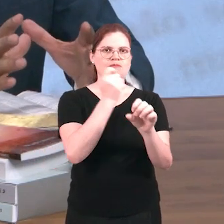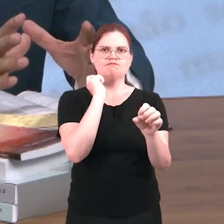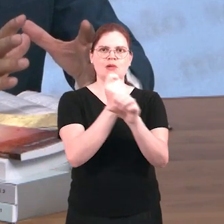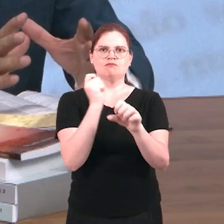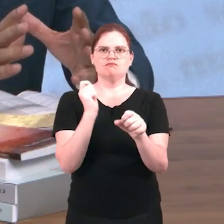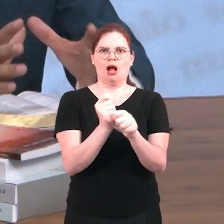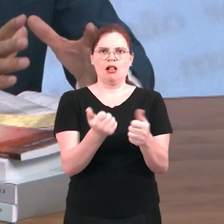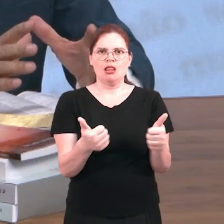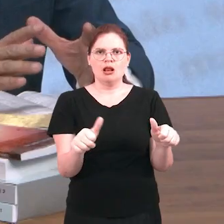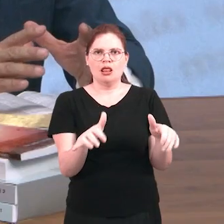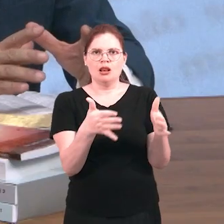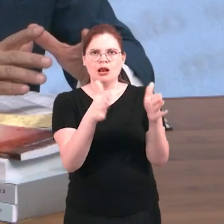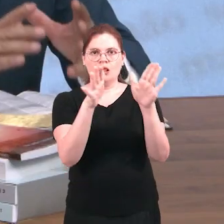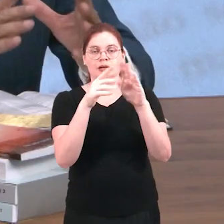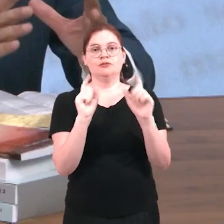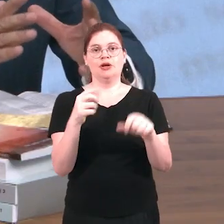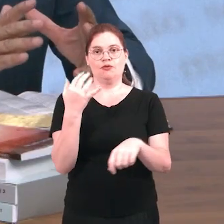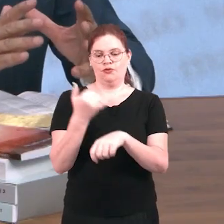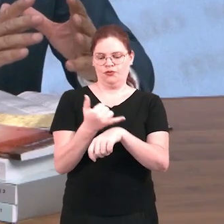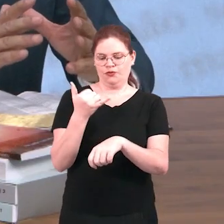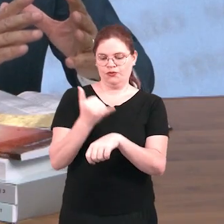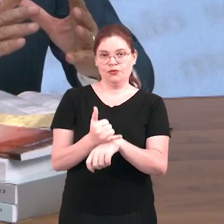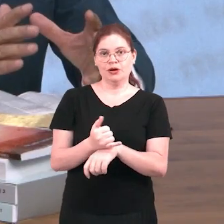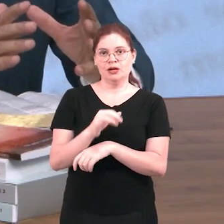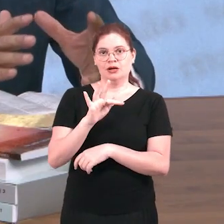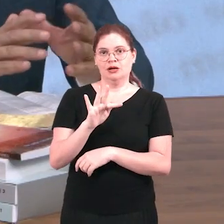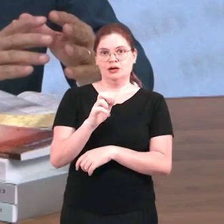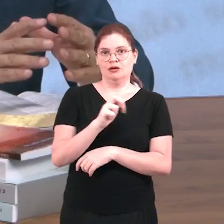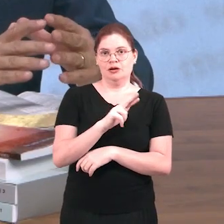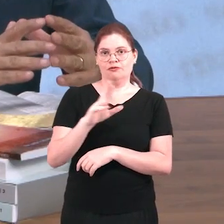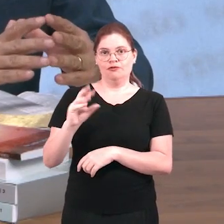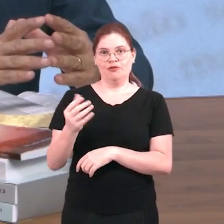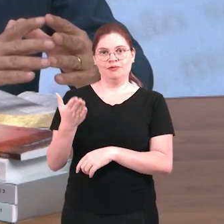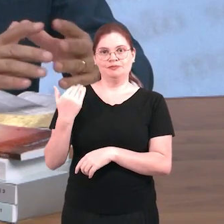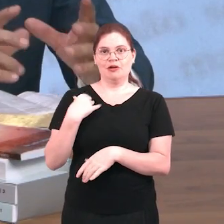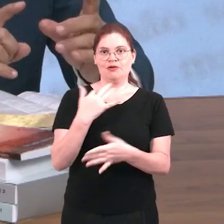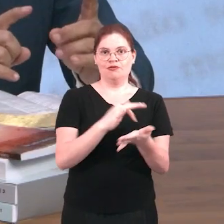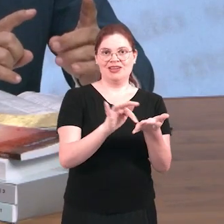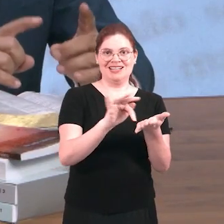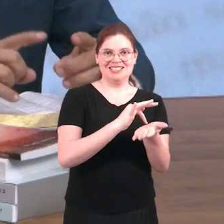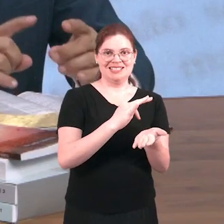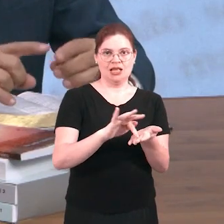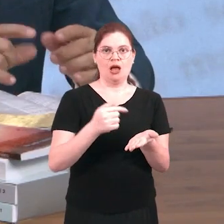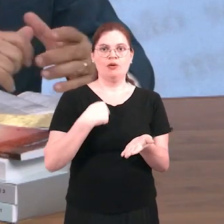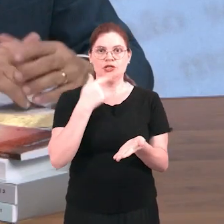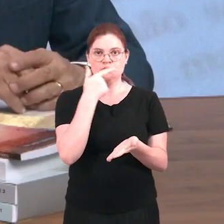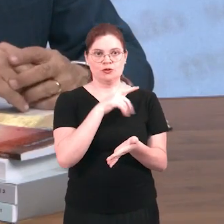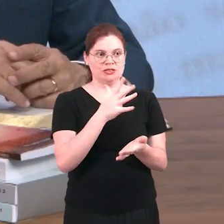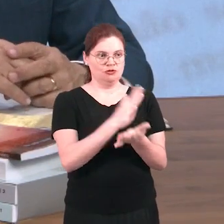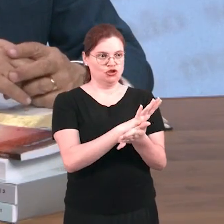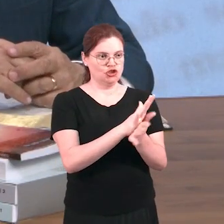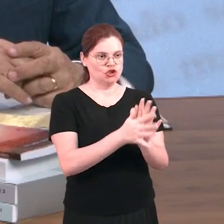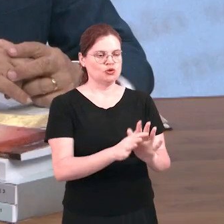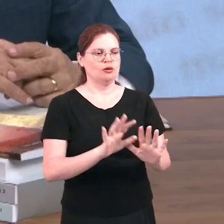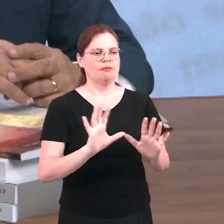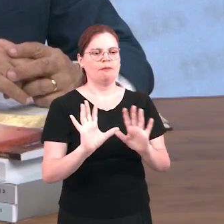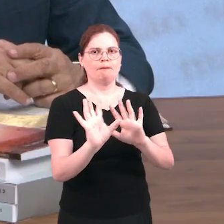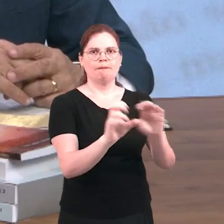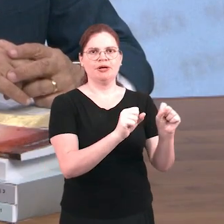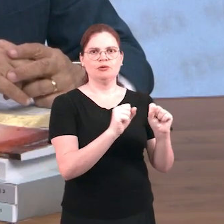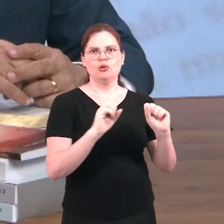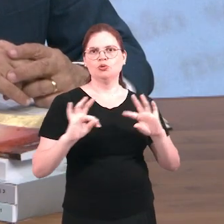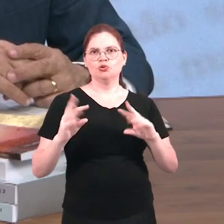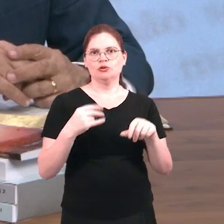desta época, o ferro, o trunfo dos antigos filisteus, ficou à disposição de